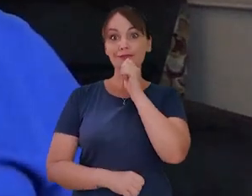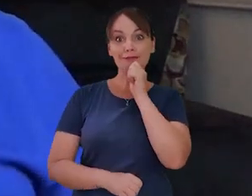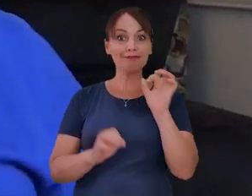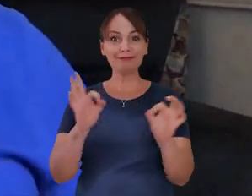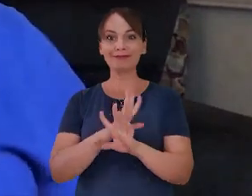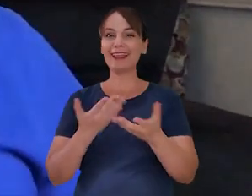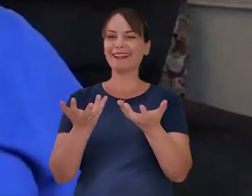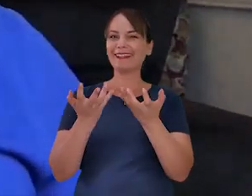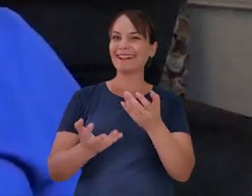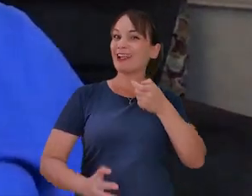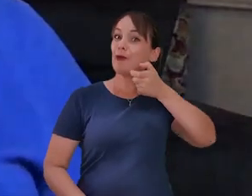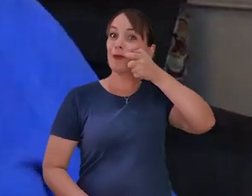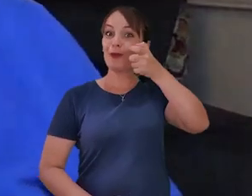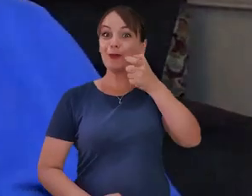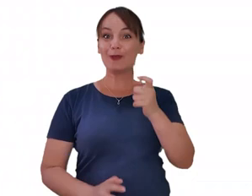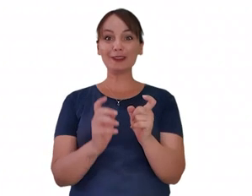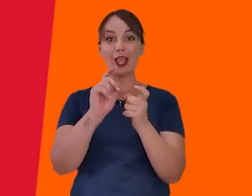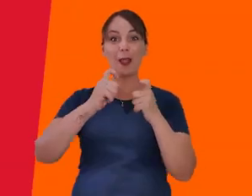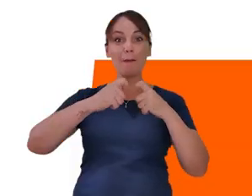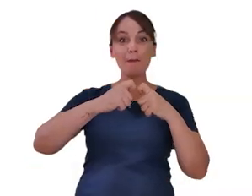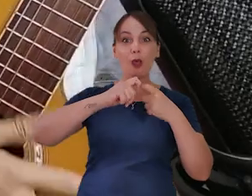vocês acompanhem o Bola de Meia.